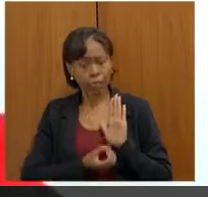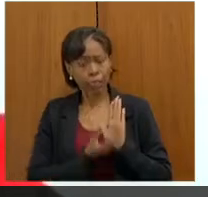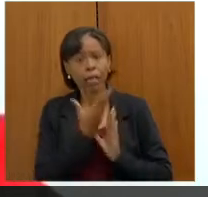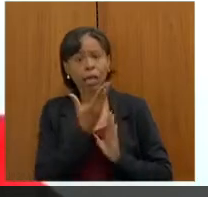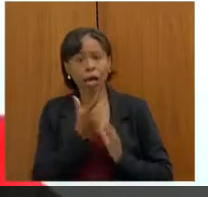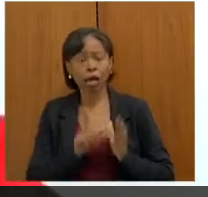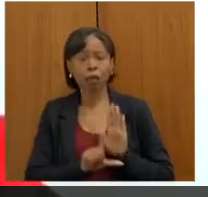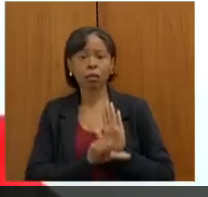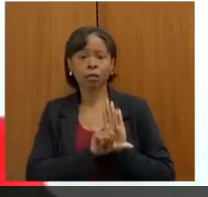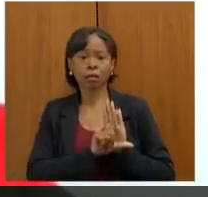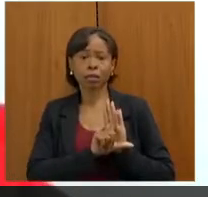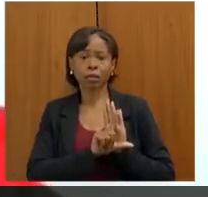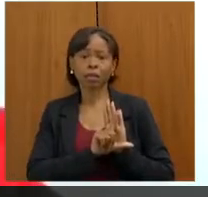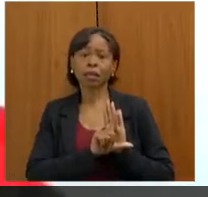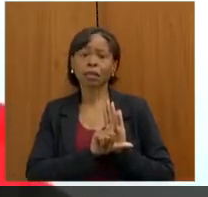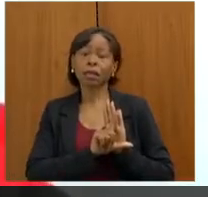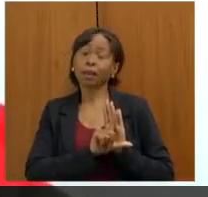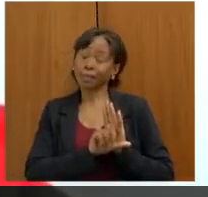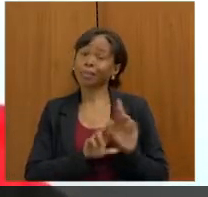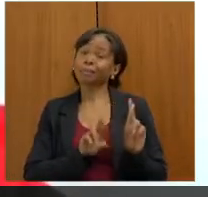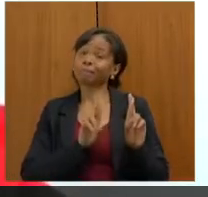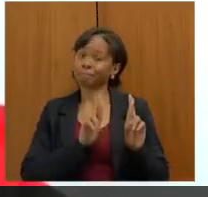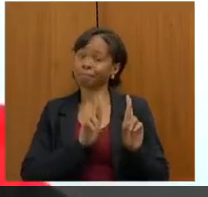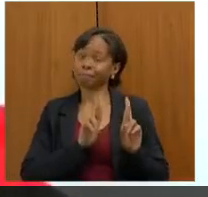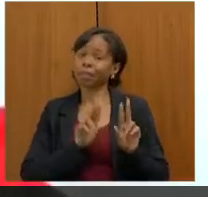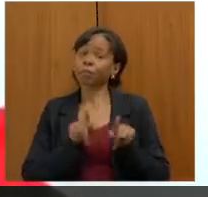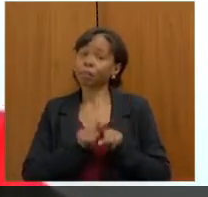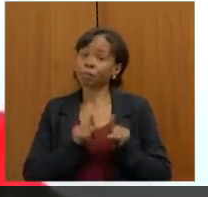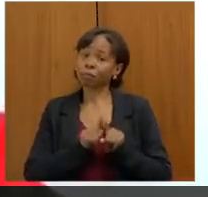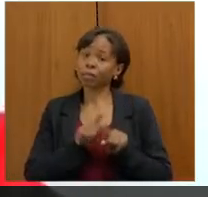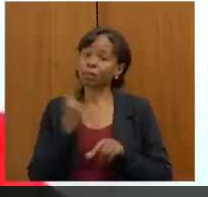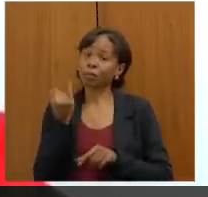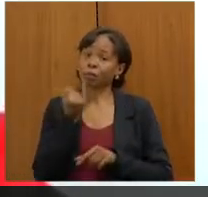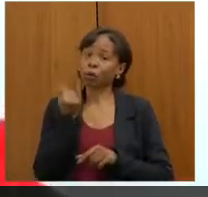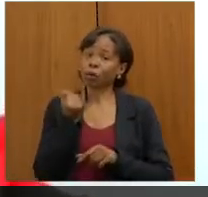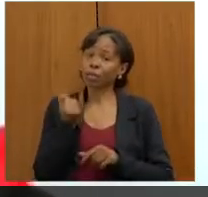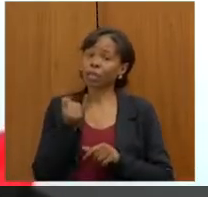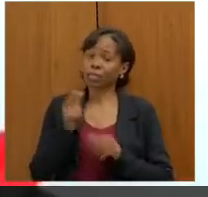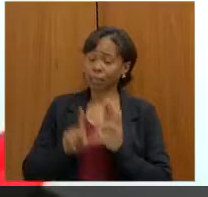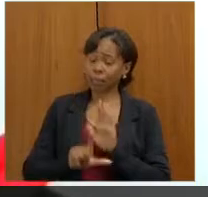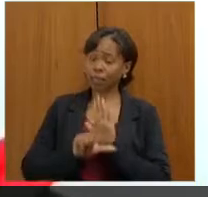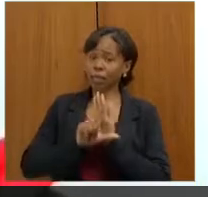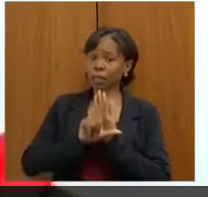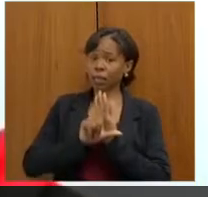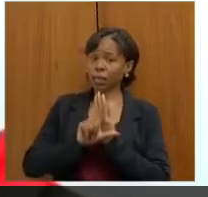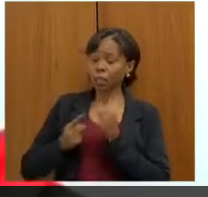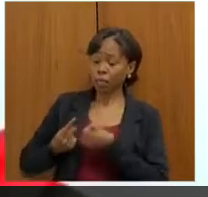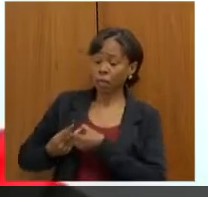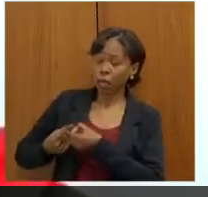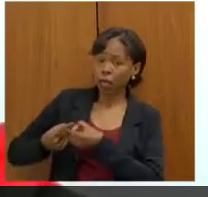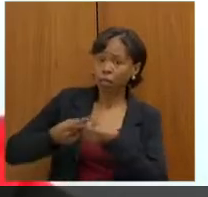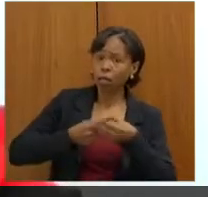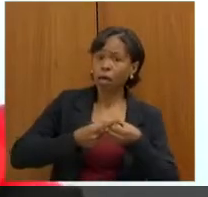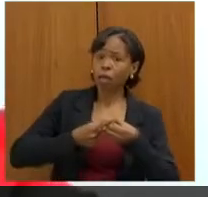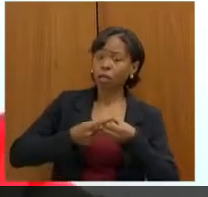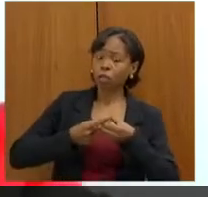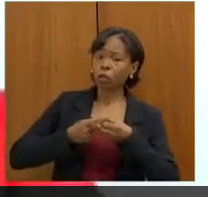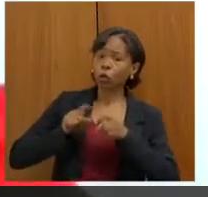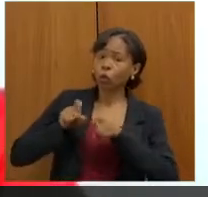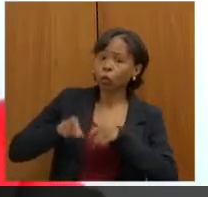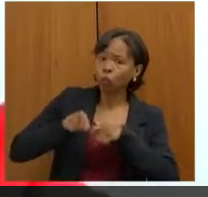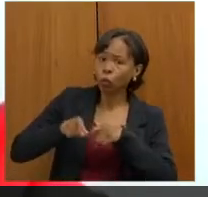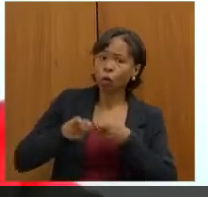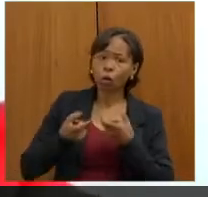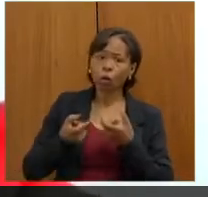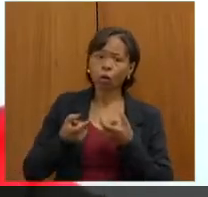que a gente consiga fazer com que desde para a ponta né para o interior para as comunidades mais Hum eu falo de uma forma muito especial